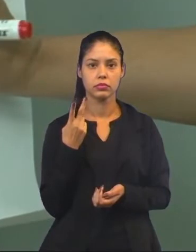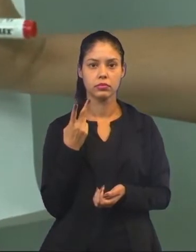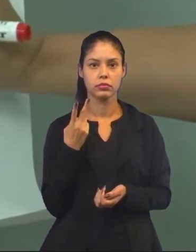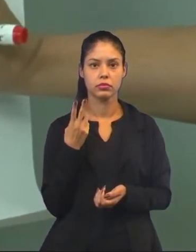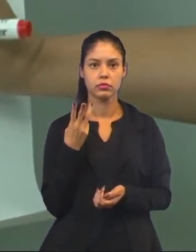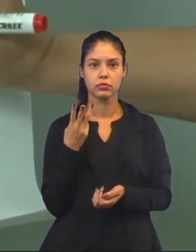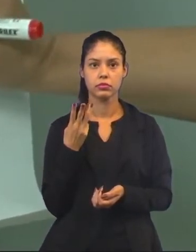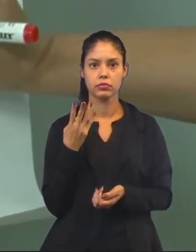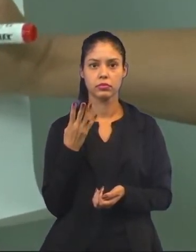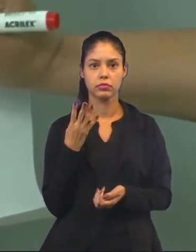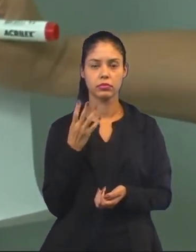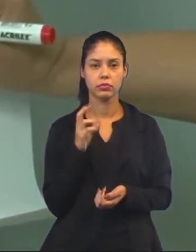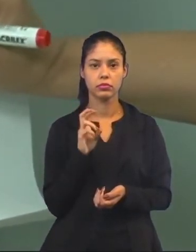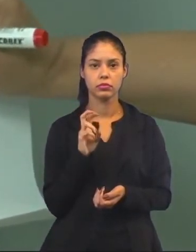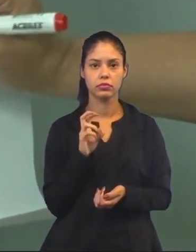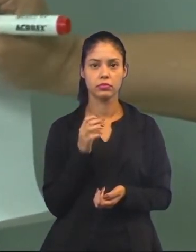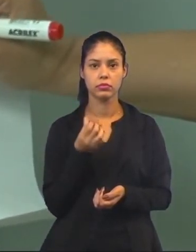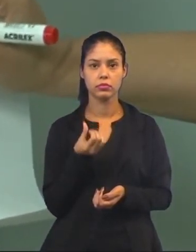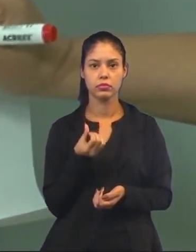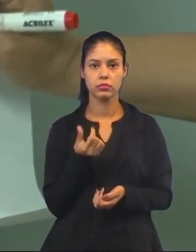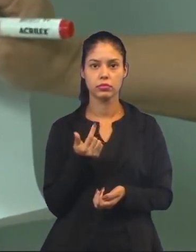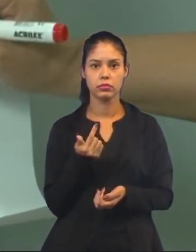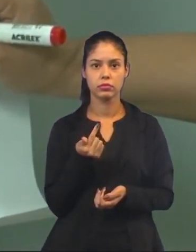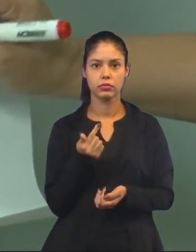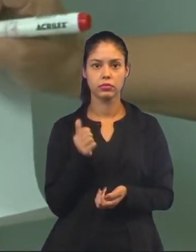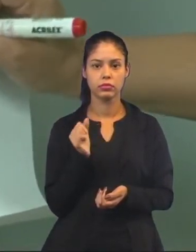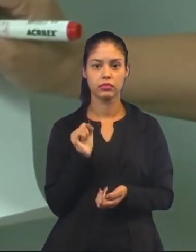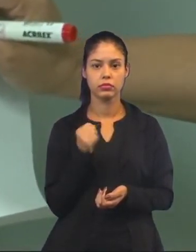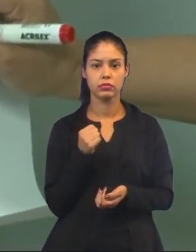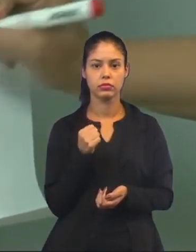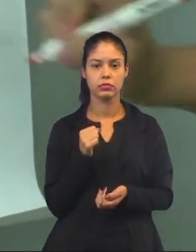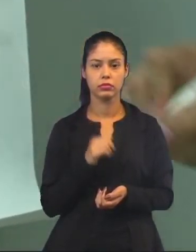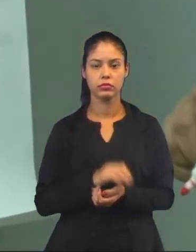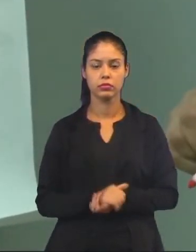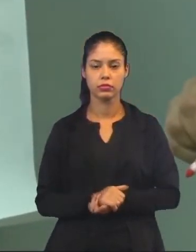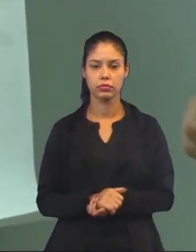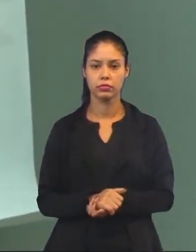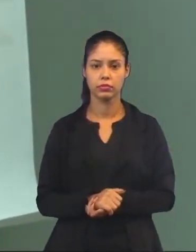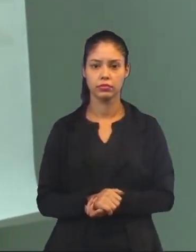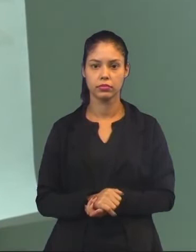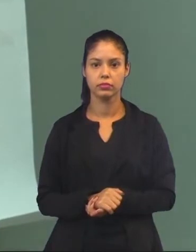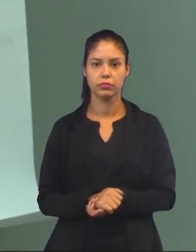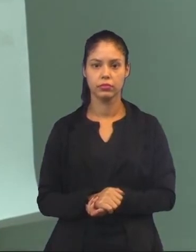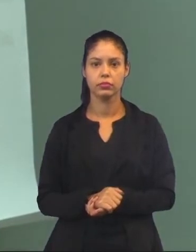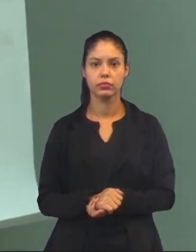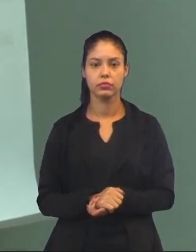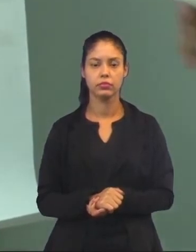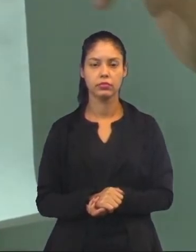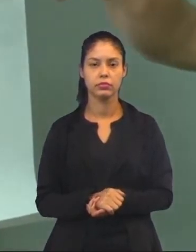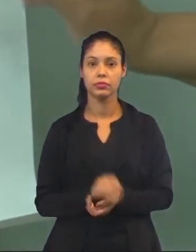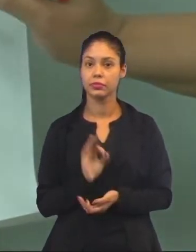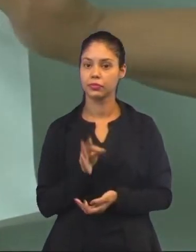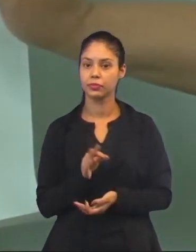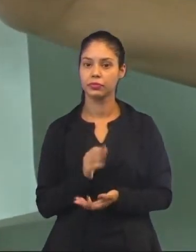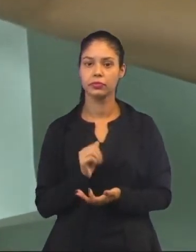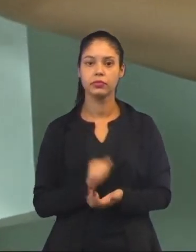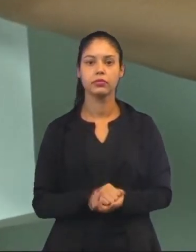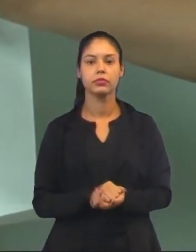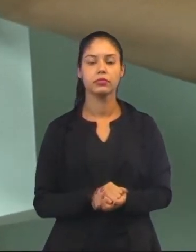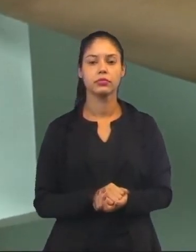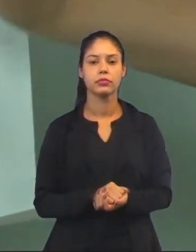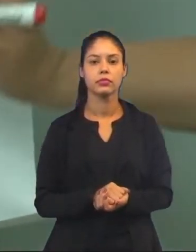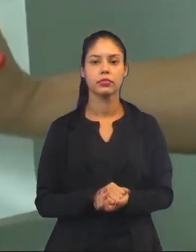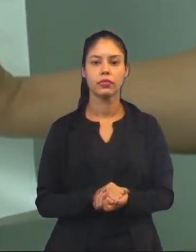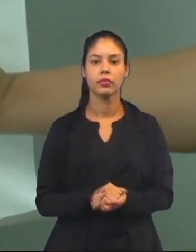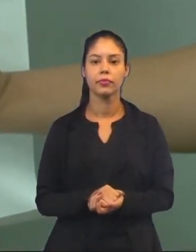1, 2, 3, 4, 5, 6, 7, 8, certo?